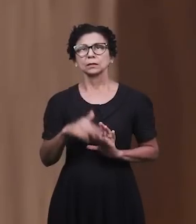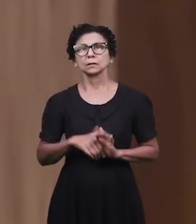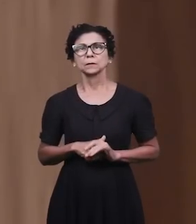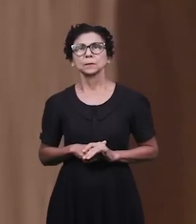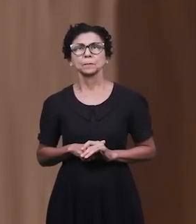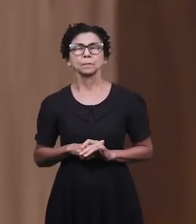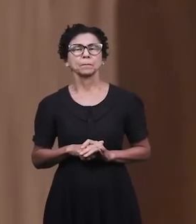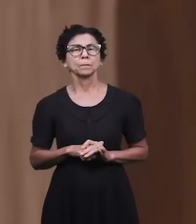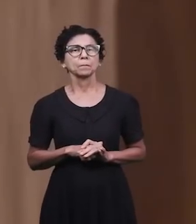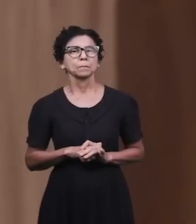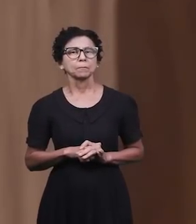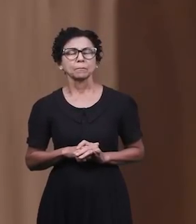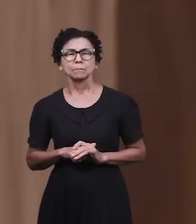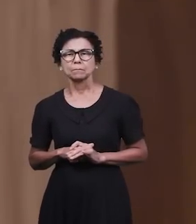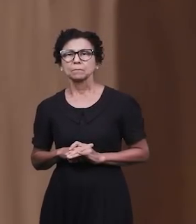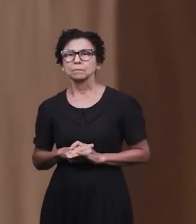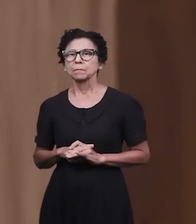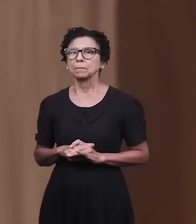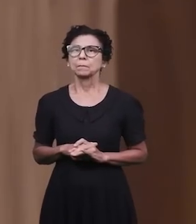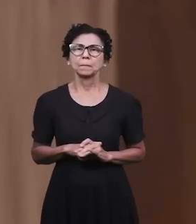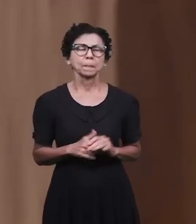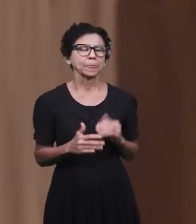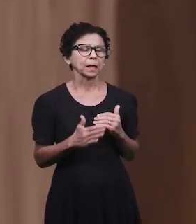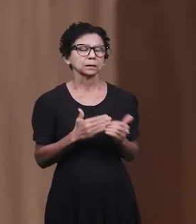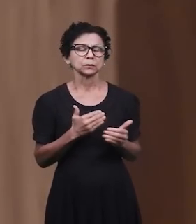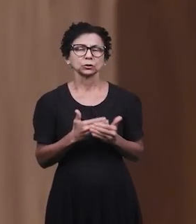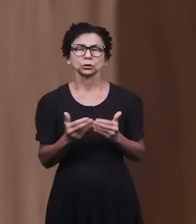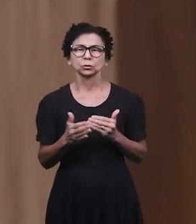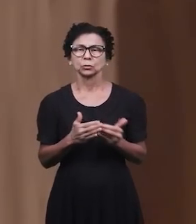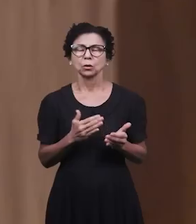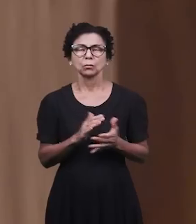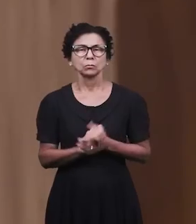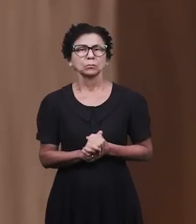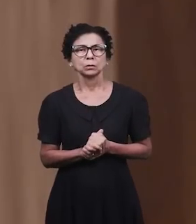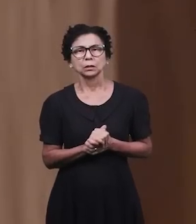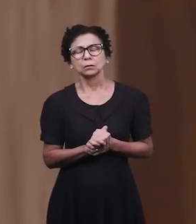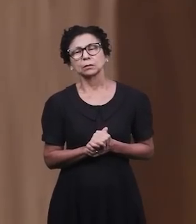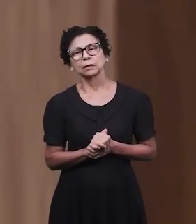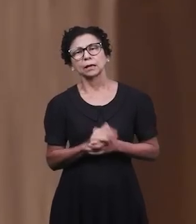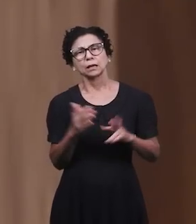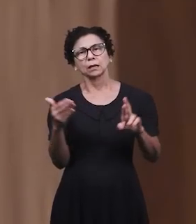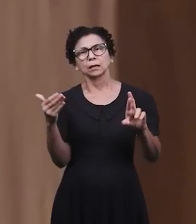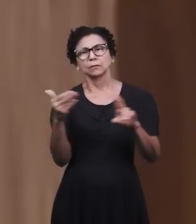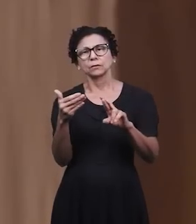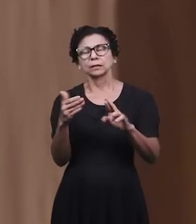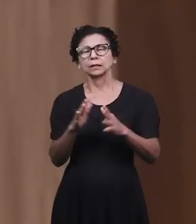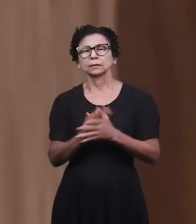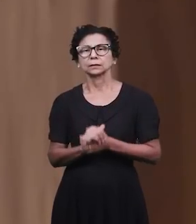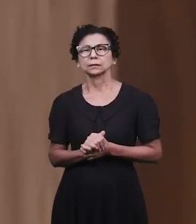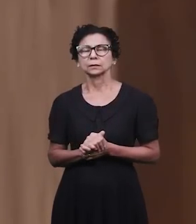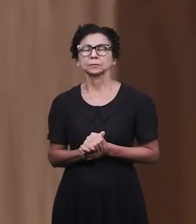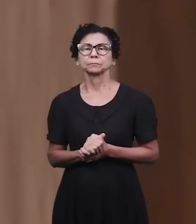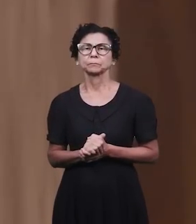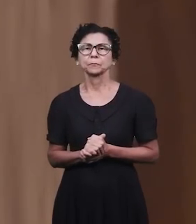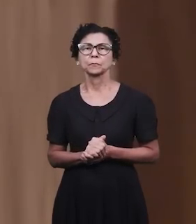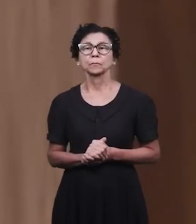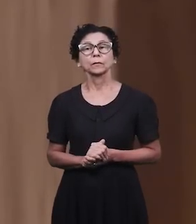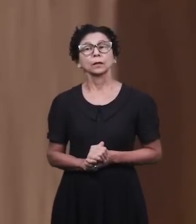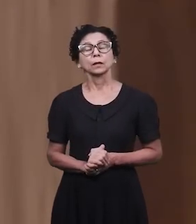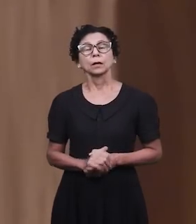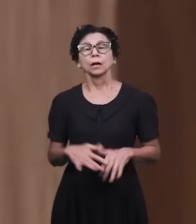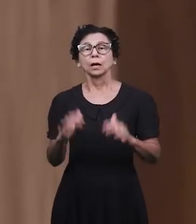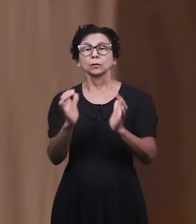for de guia de rebanho da Igreja do Senhor Jesus. O colégio apostólico era feito de 12 homens, comissionados pelo